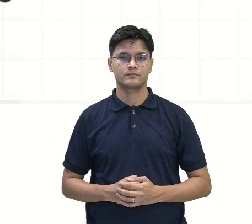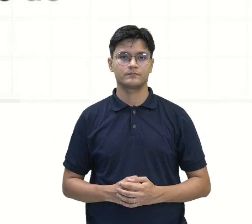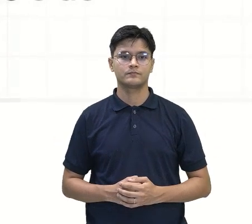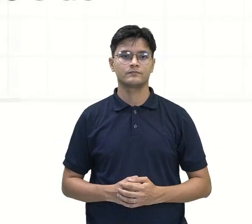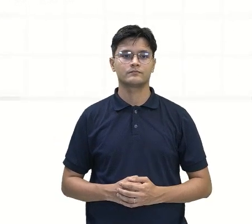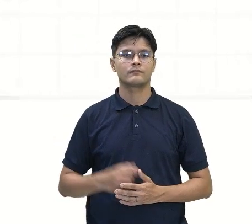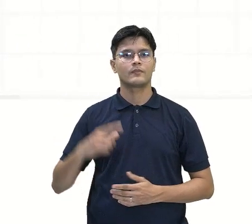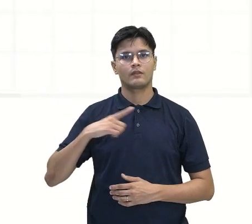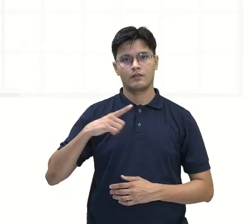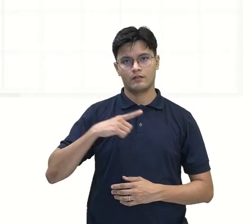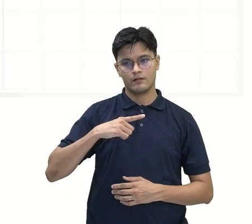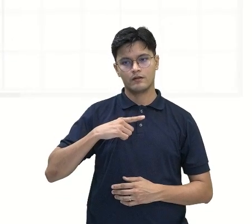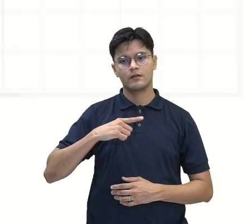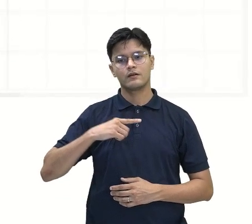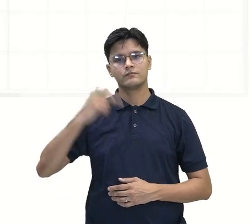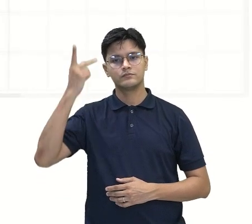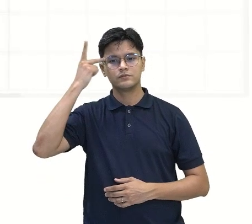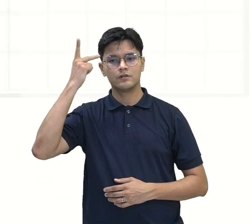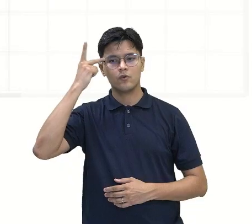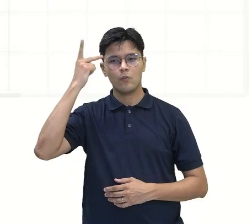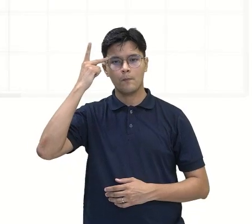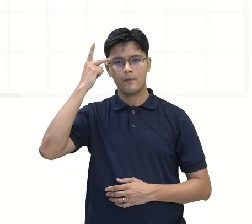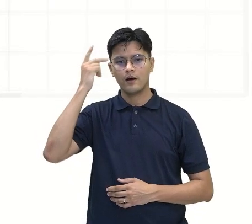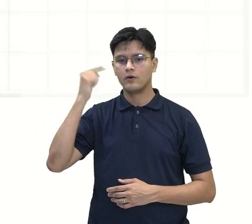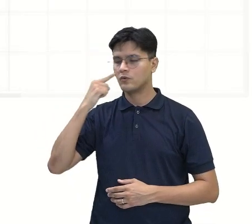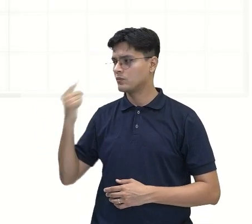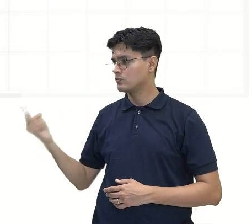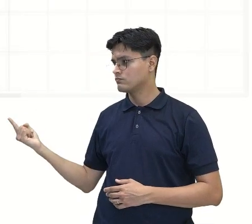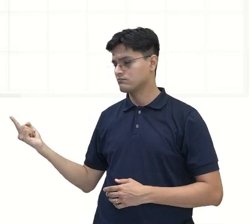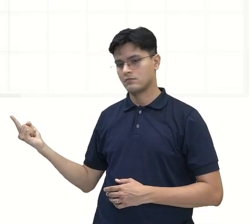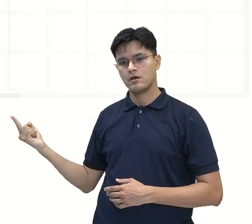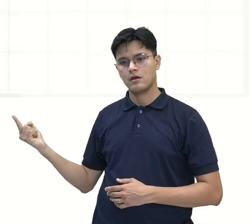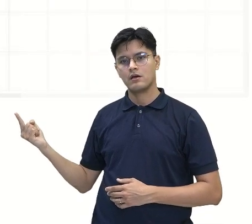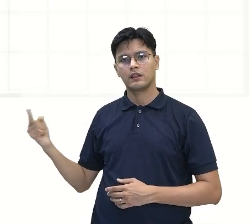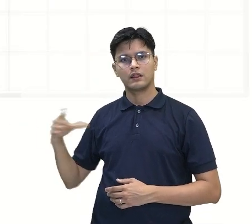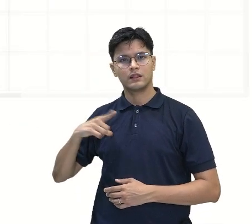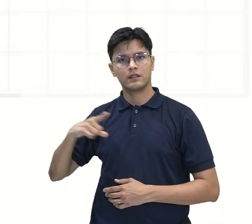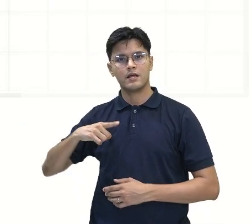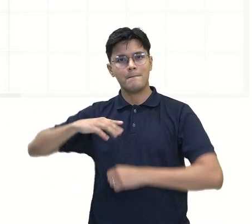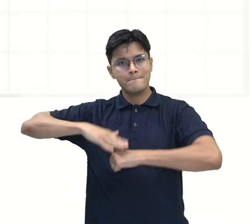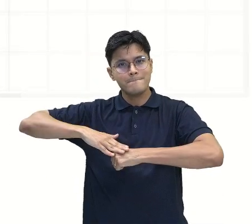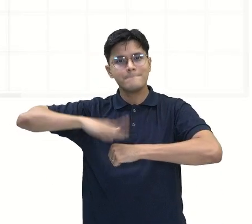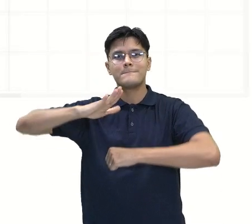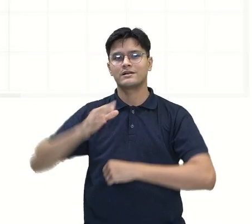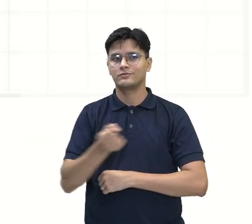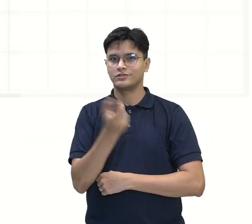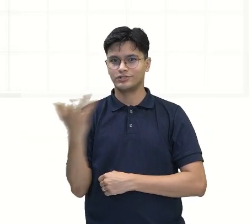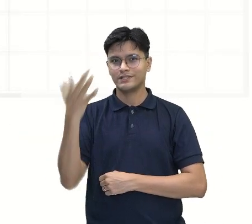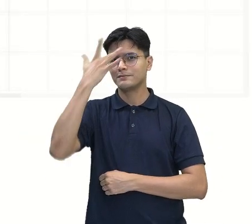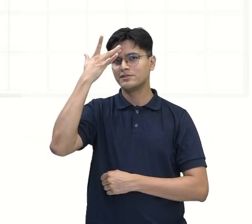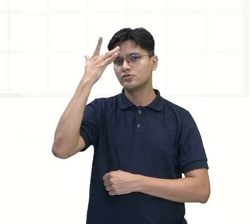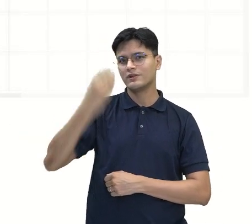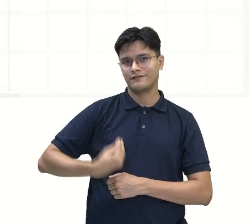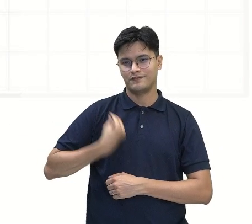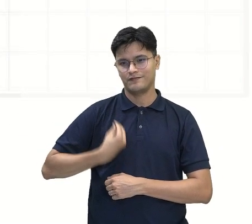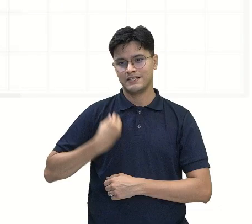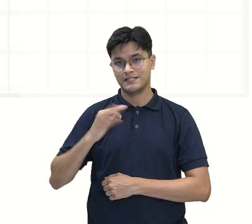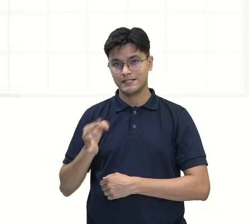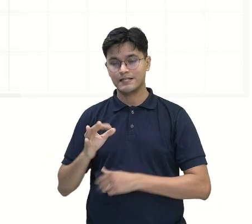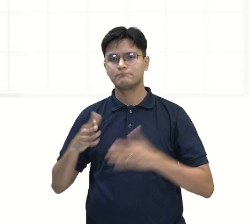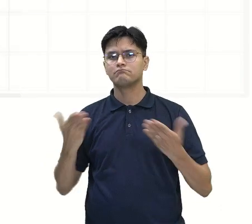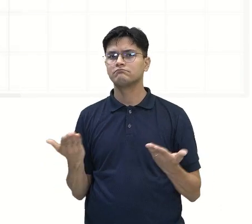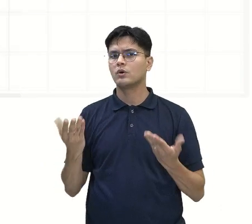São Paulo vindo em primeiro, né? Como é que eu vou representar essa razão? Eu vou